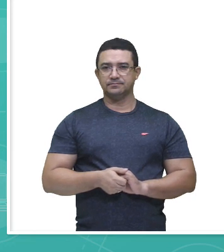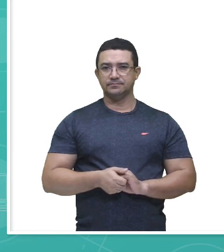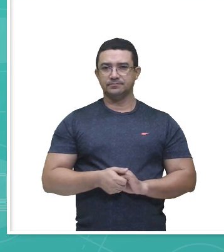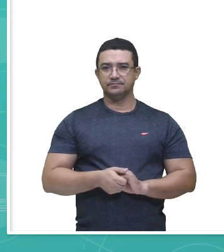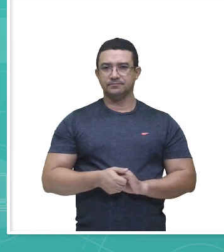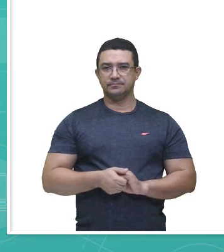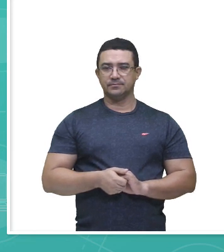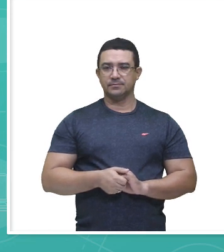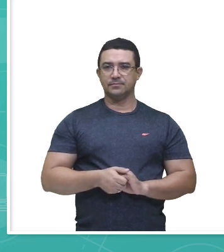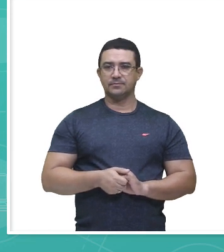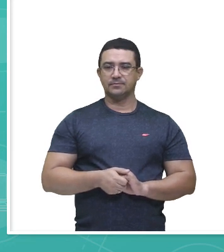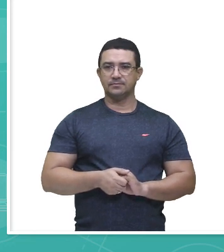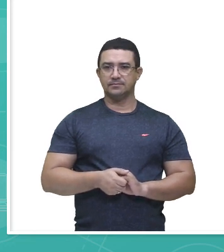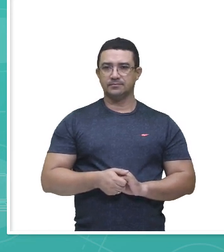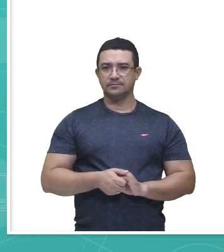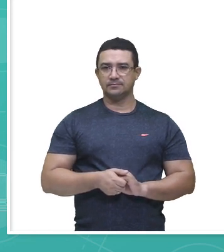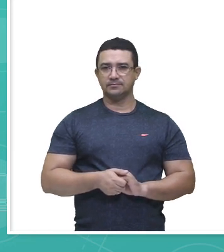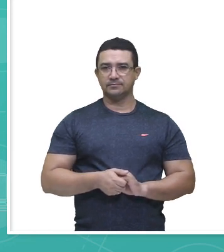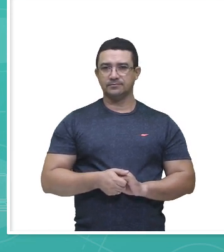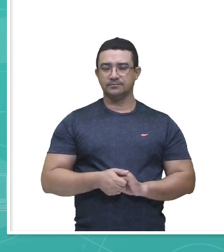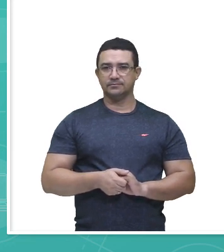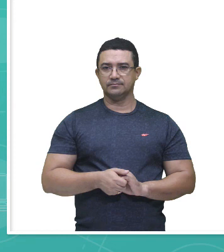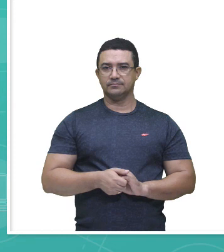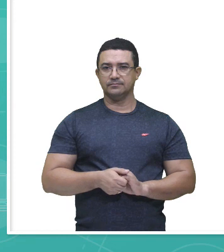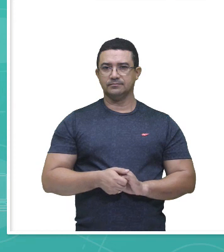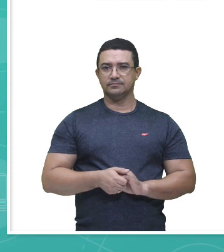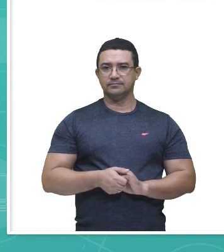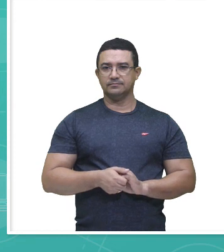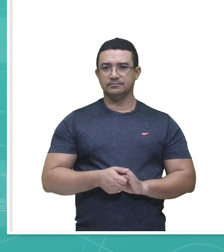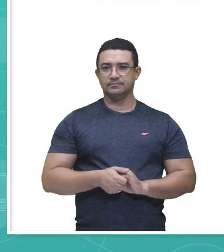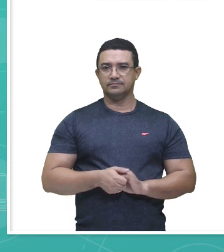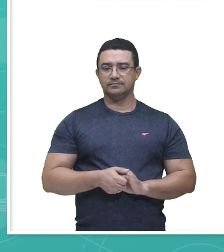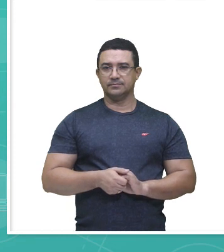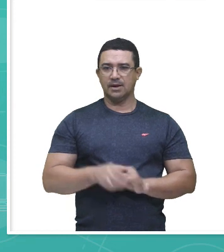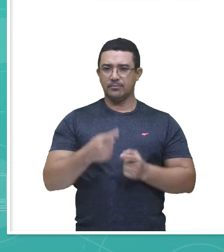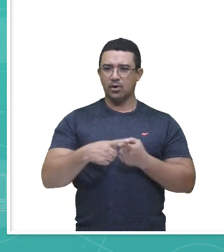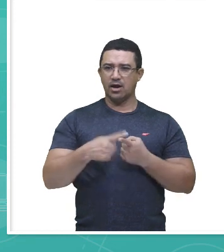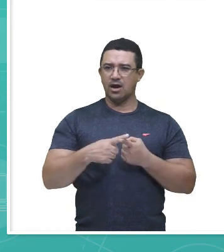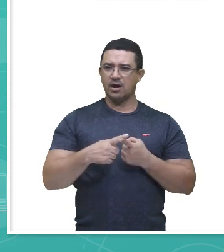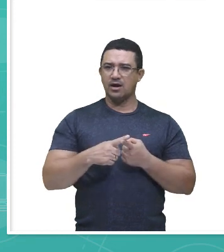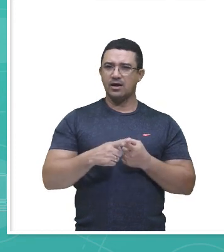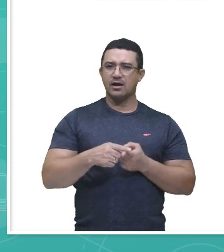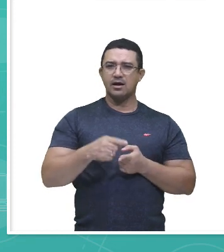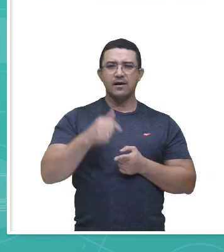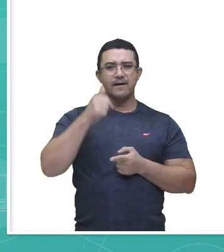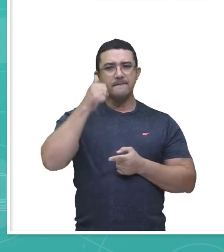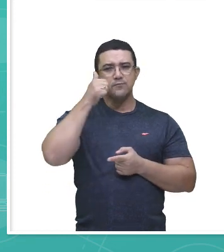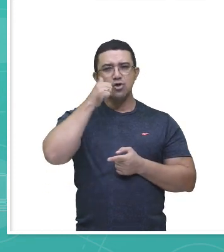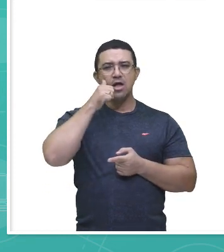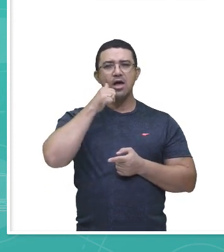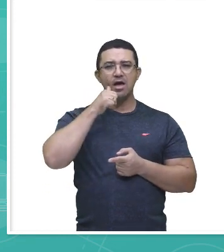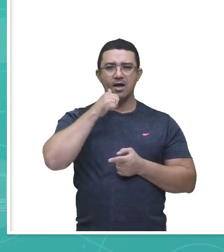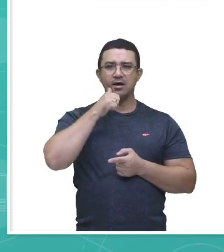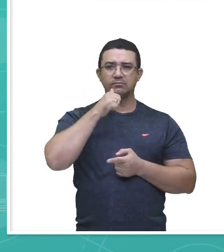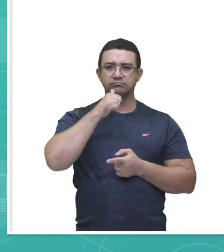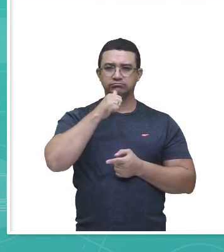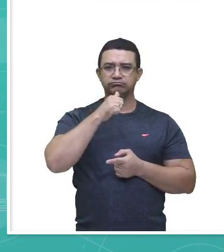que é toda esta frase aqui, ó, pois estava gripada, tá? Que eu tenho pois. Então, são